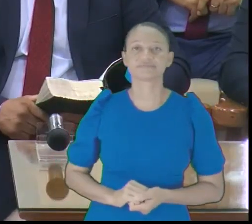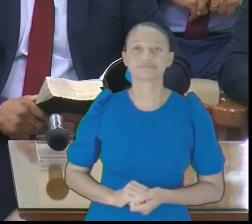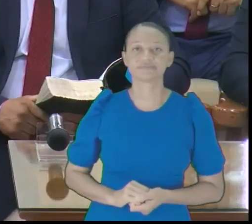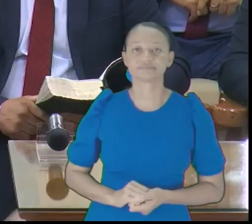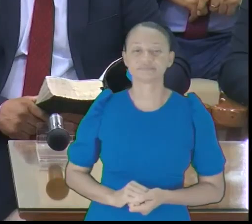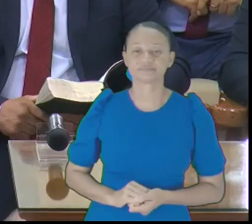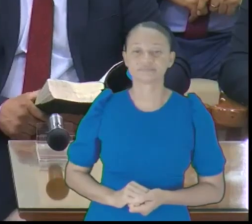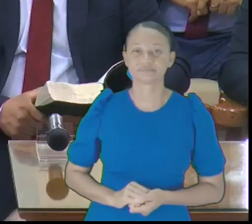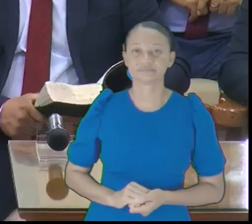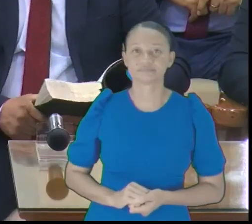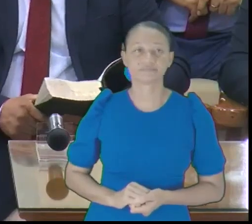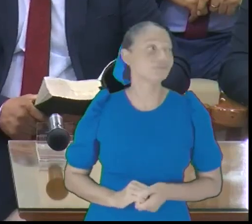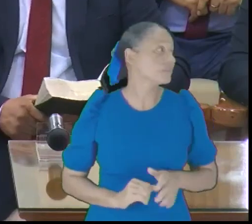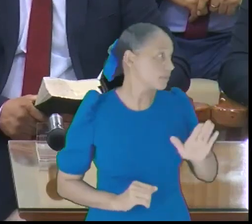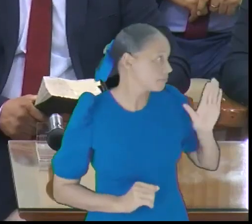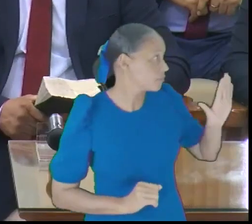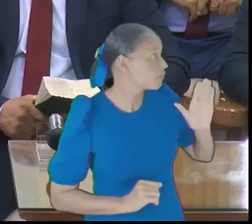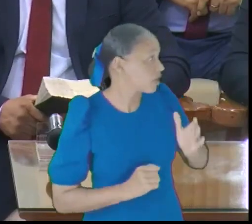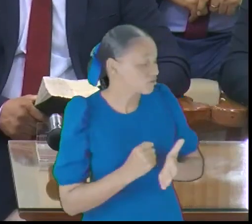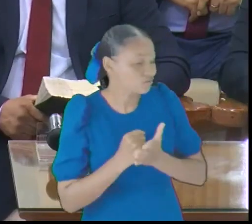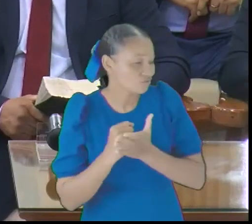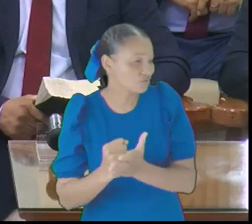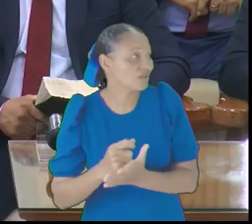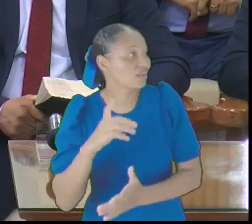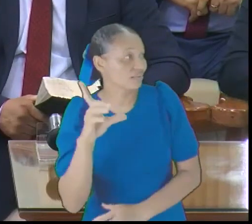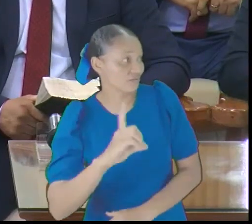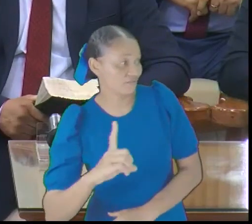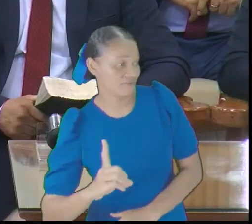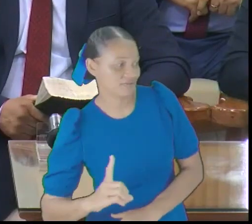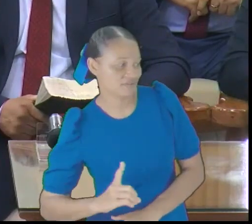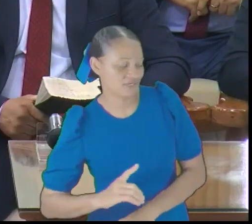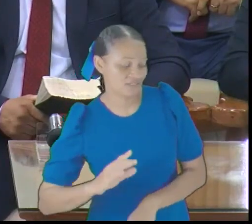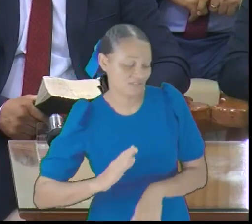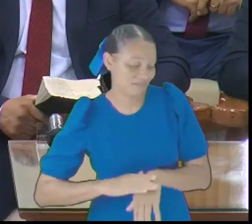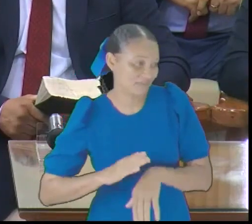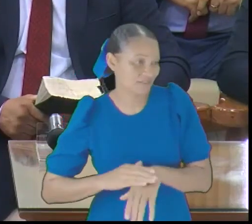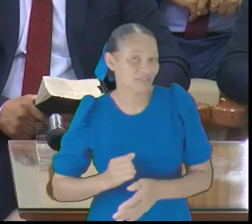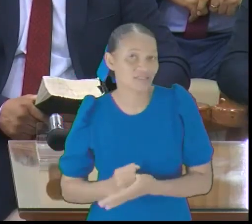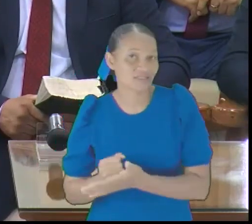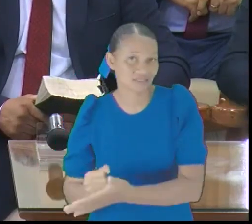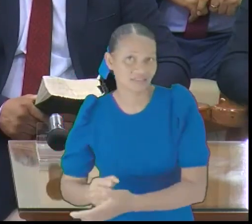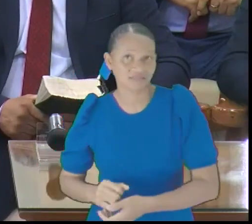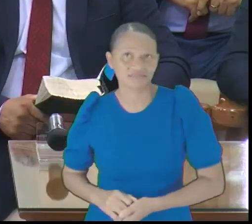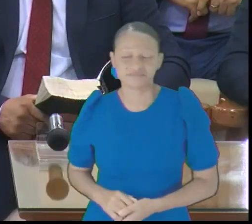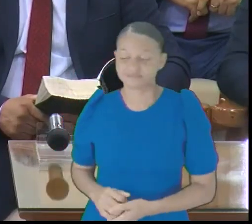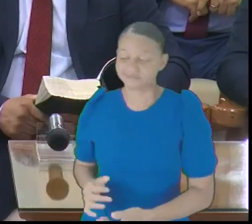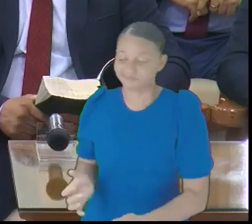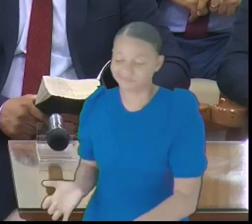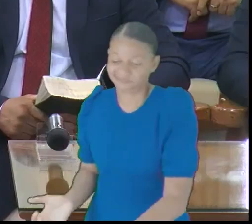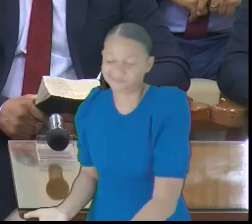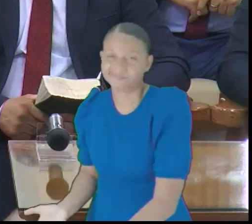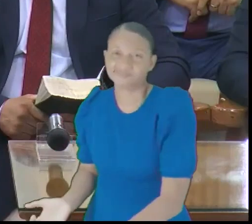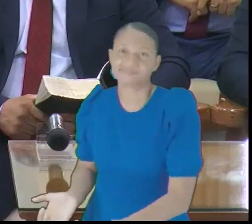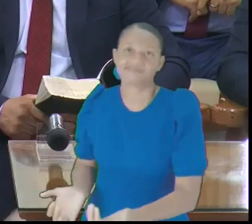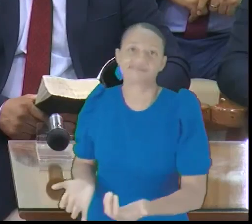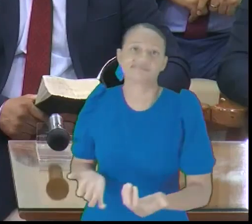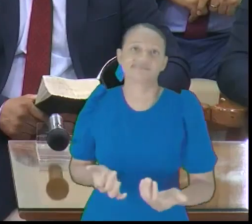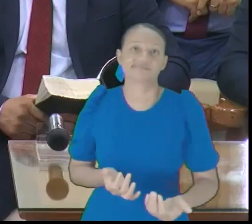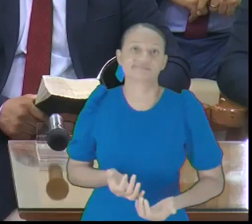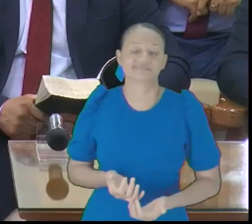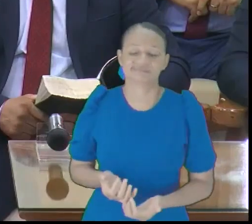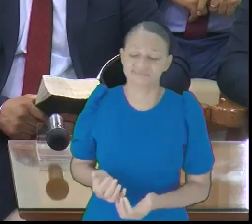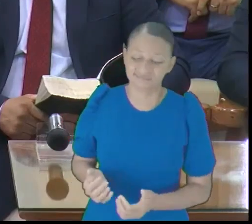Deixa eu ajudá-lo, porque ele não consegue se locomover sozinho. Ajuda-o. E alguém